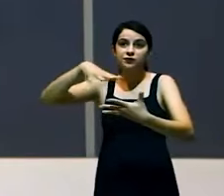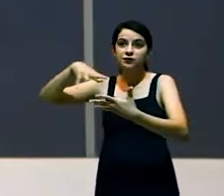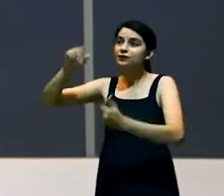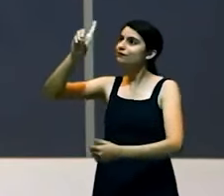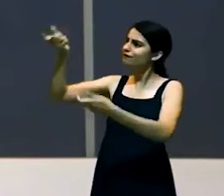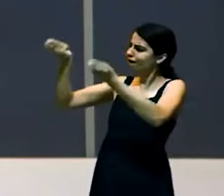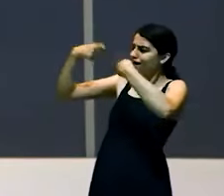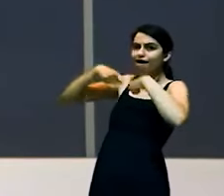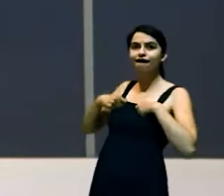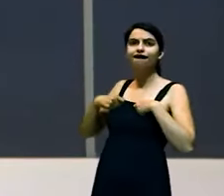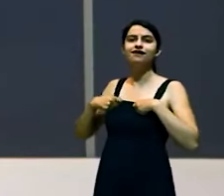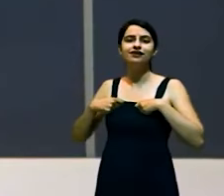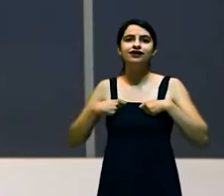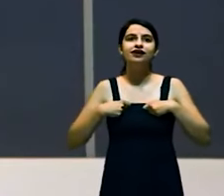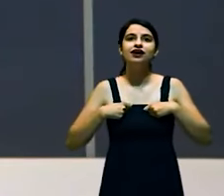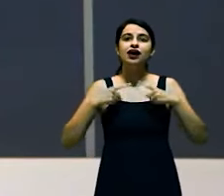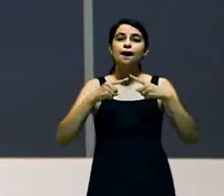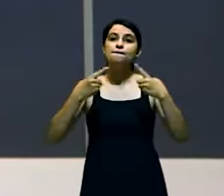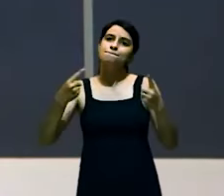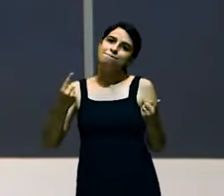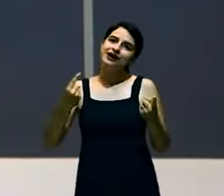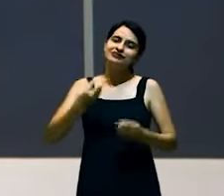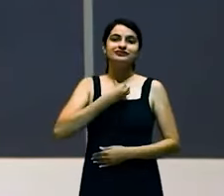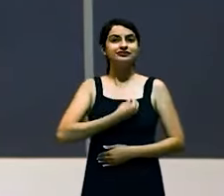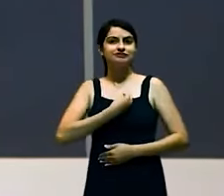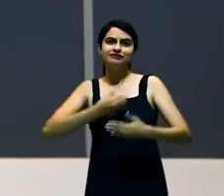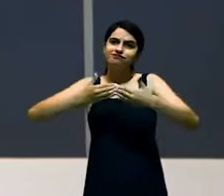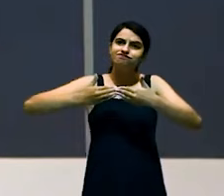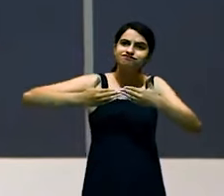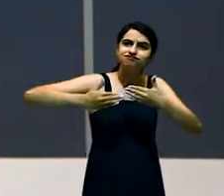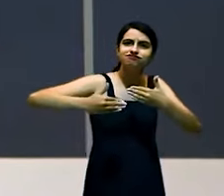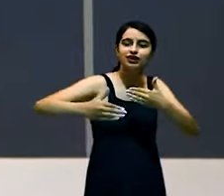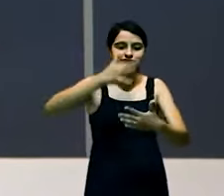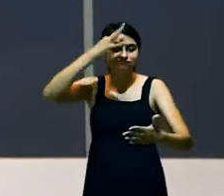isso. Mas na nossa caminhada da fé,